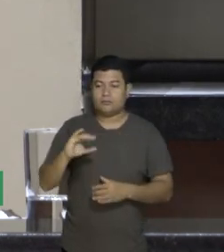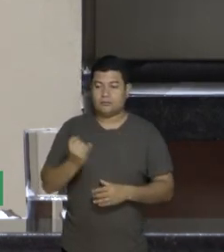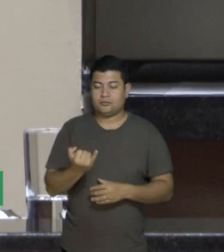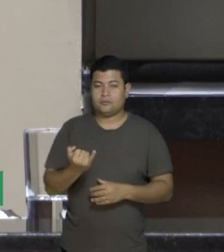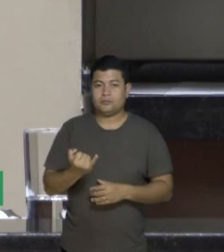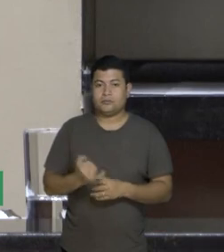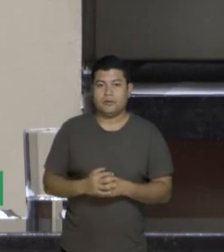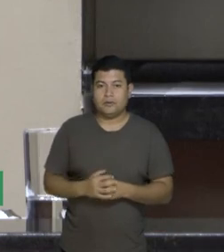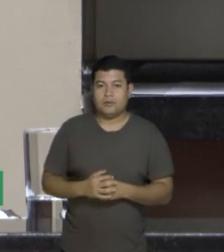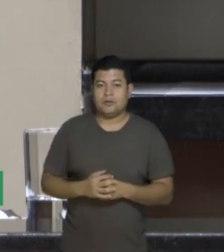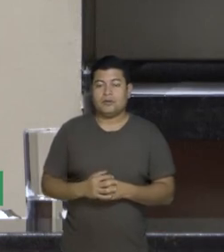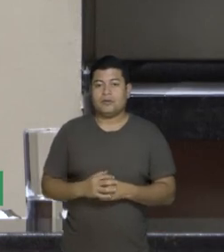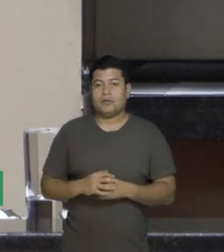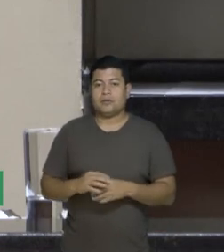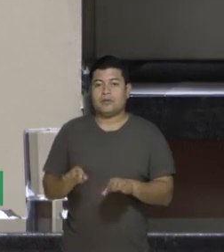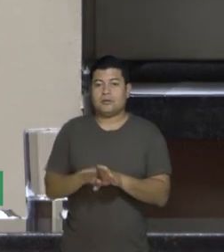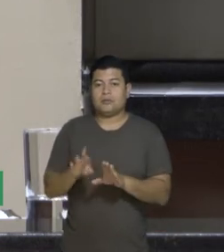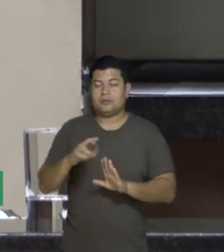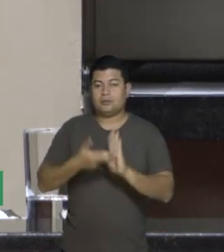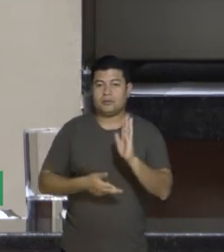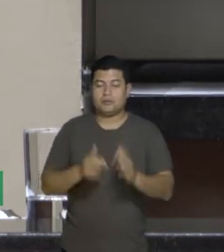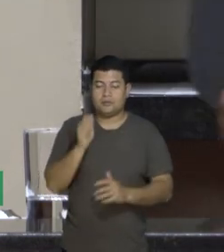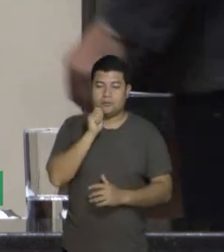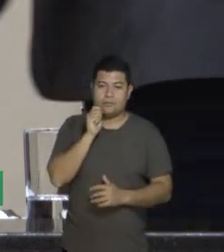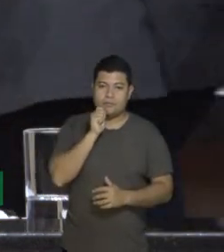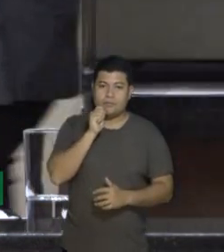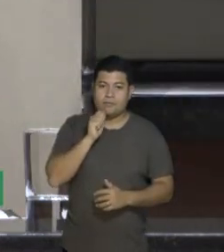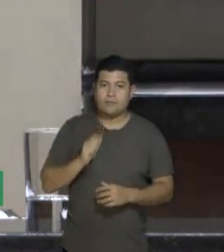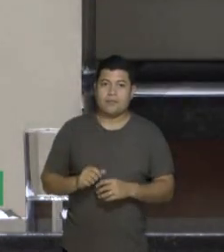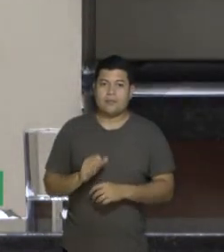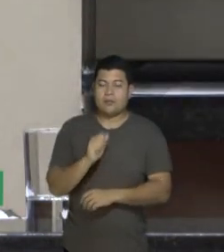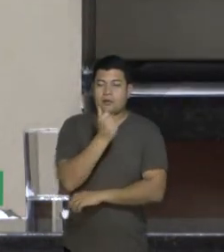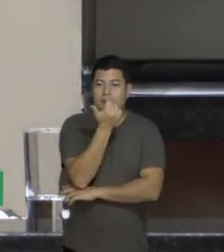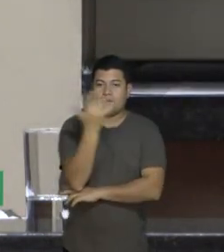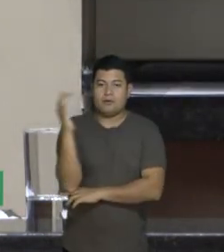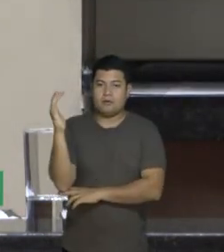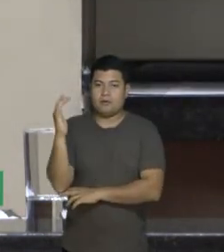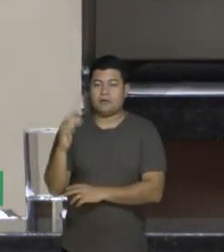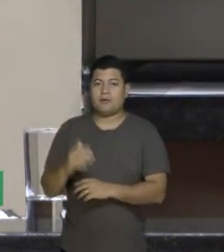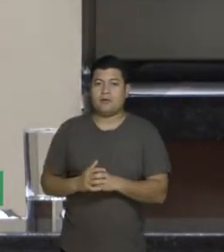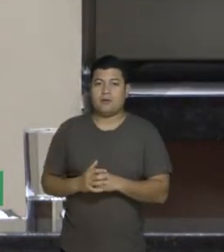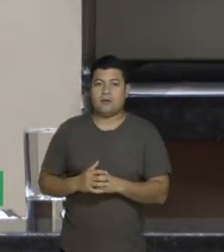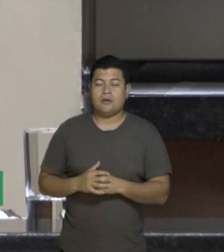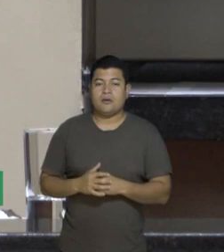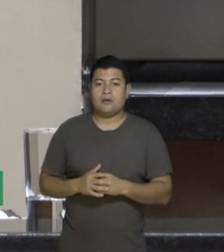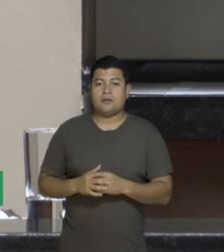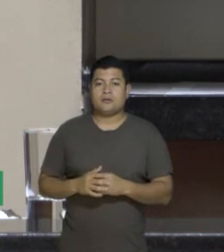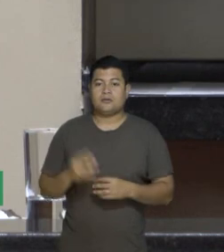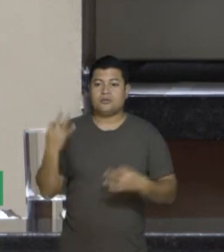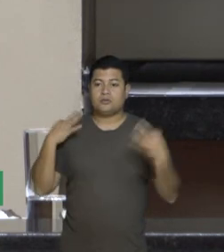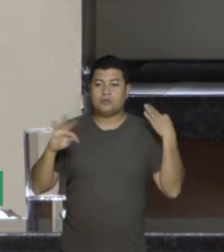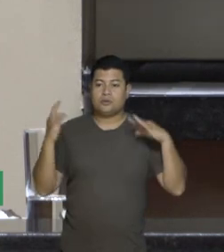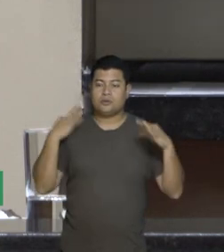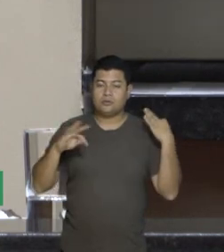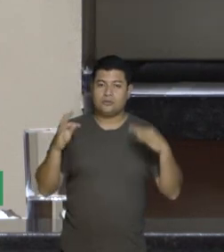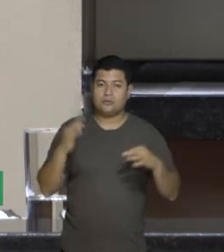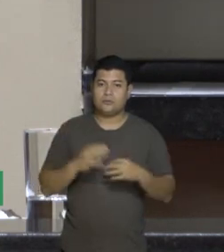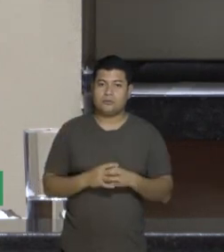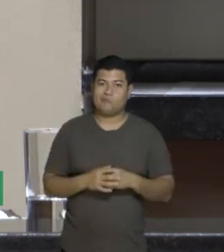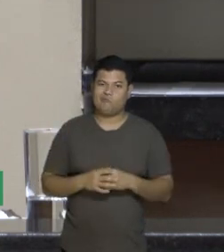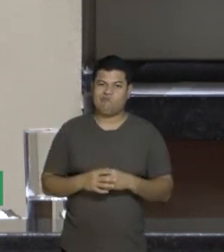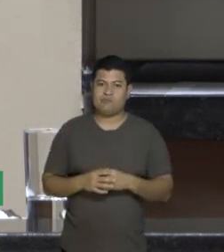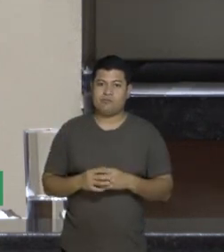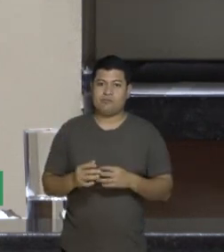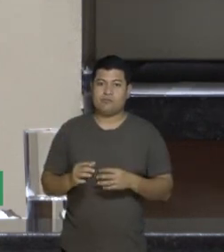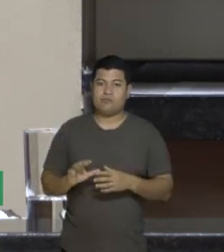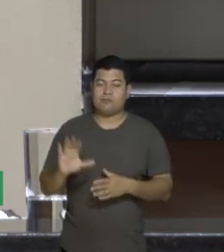Ana Campagnolo, Comissão de Turismo e Meio Ambiente, relatoria, deputado Carlos Humberto, em discussão. Senhor presidente. Presidente. Para